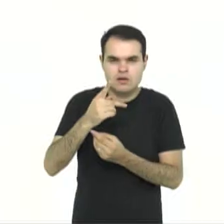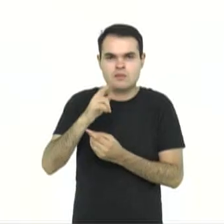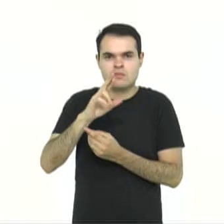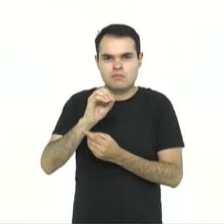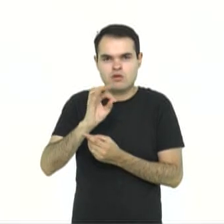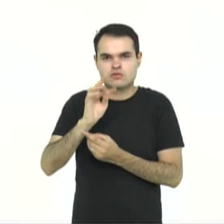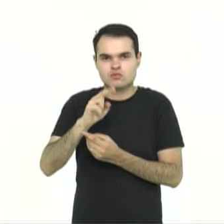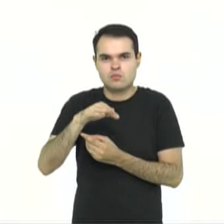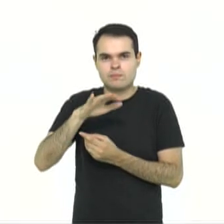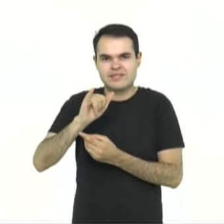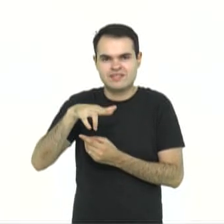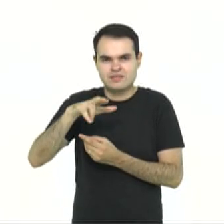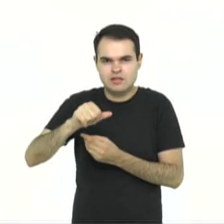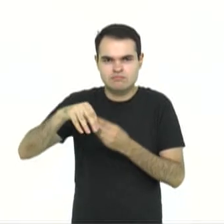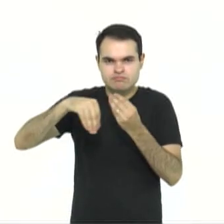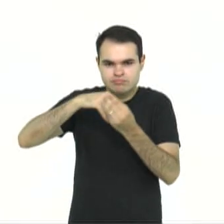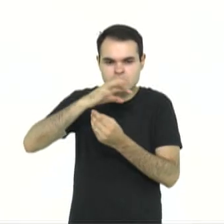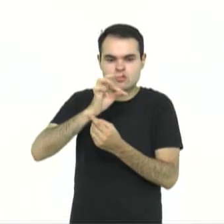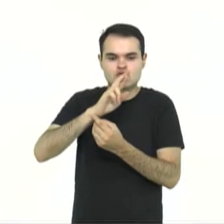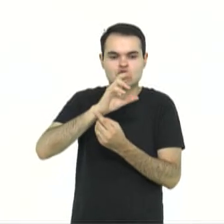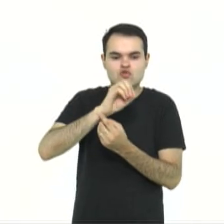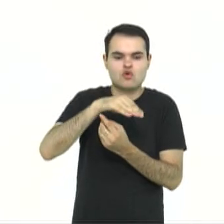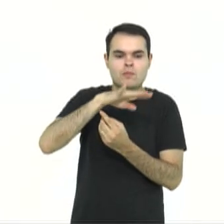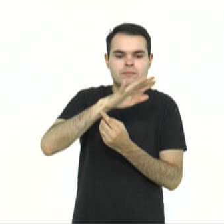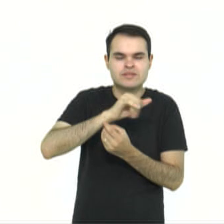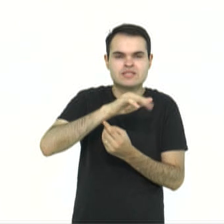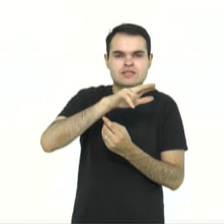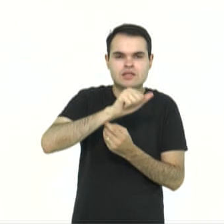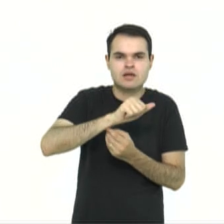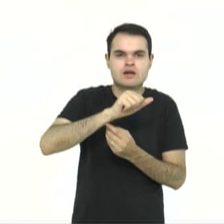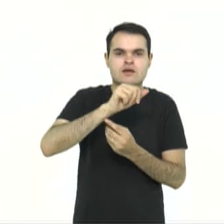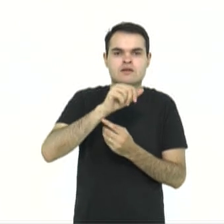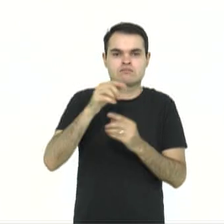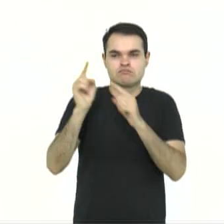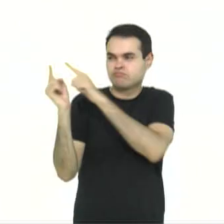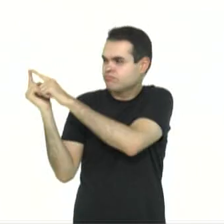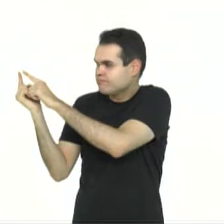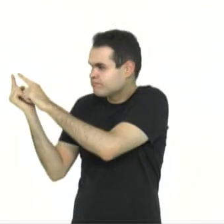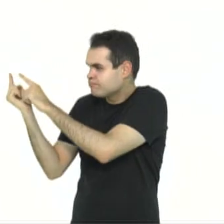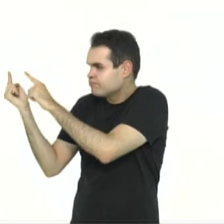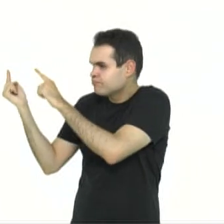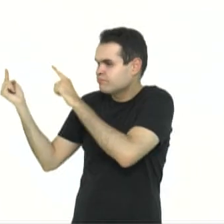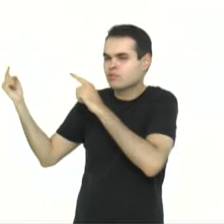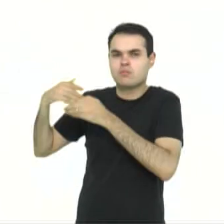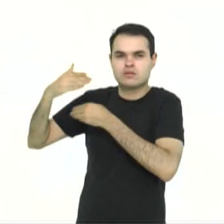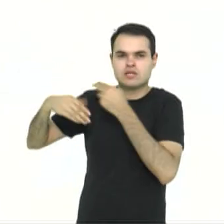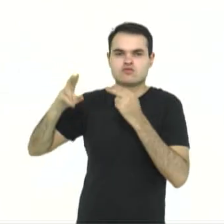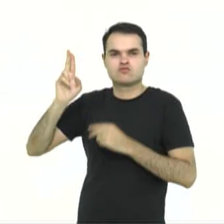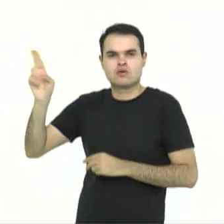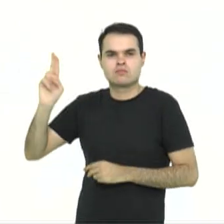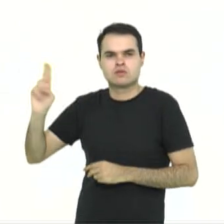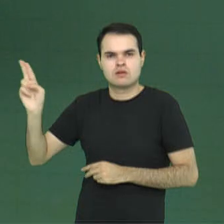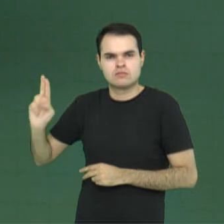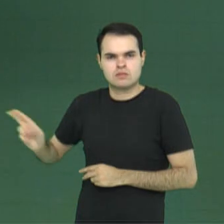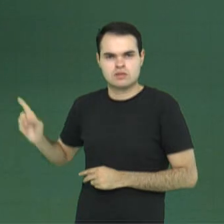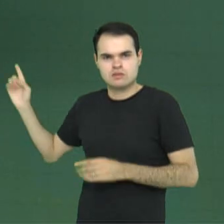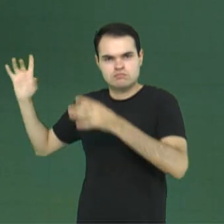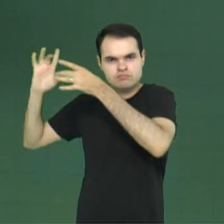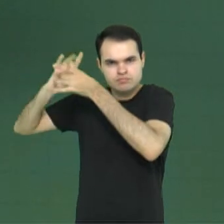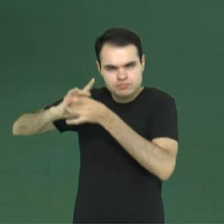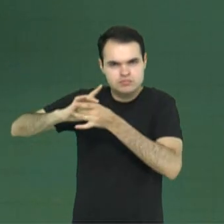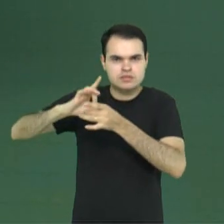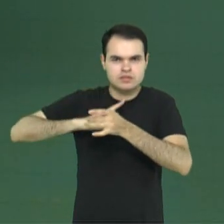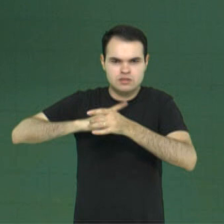que vai se transformando em trombina, produzindo fibrinogênio. Tá? Esse fibrinogênio vai formar a fibrina, que vai formar